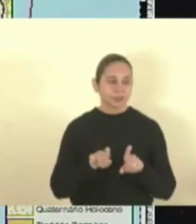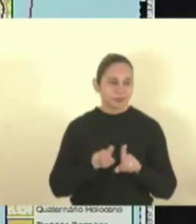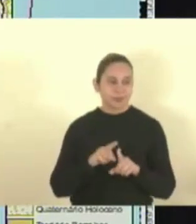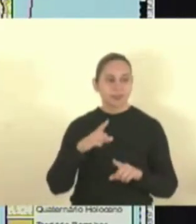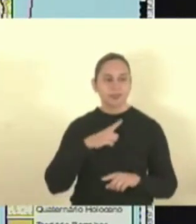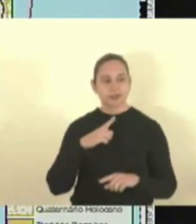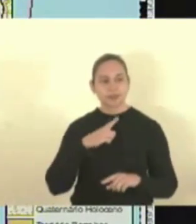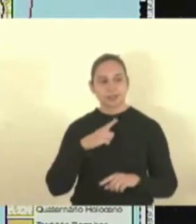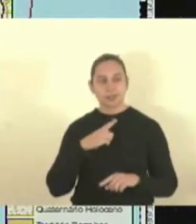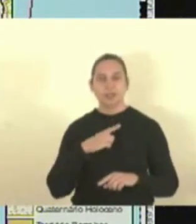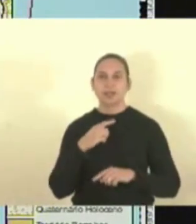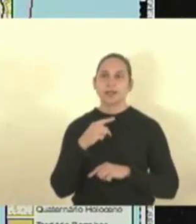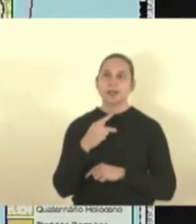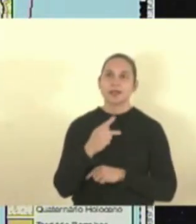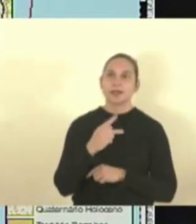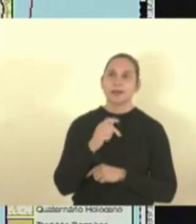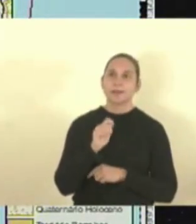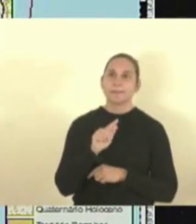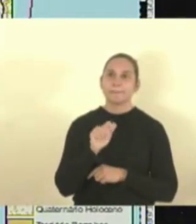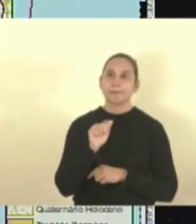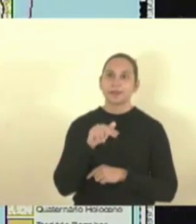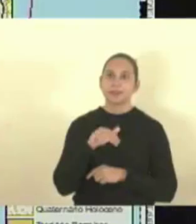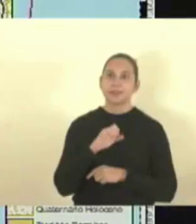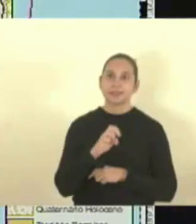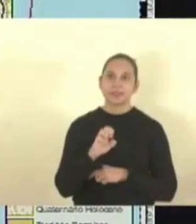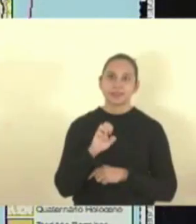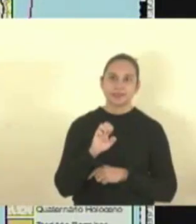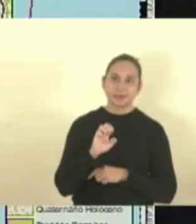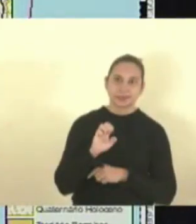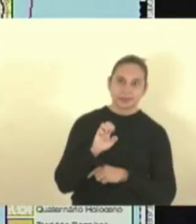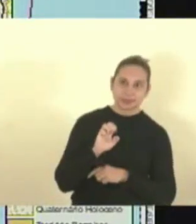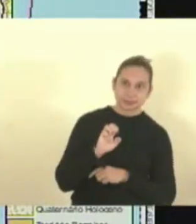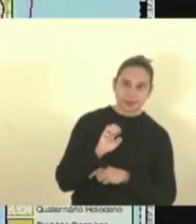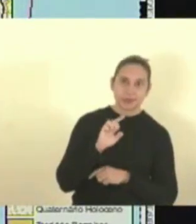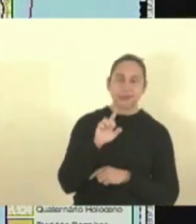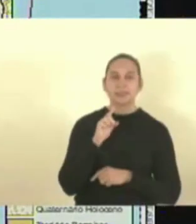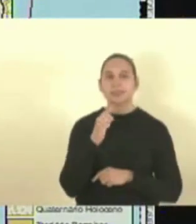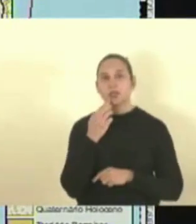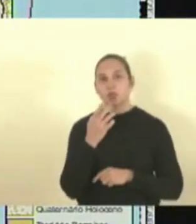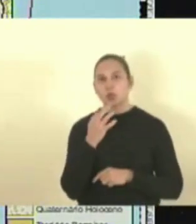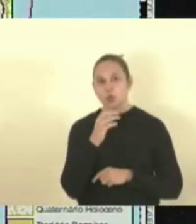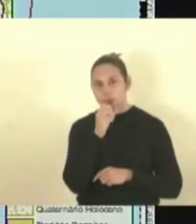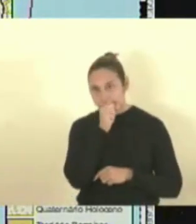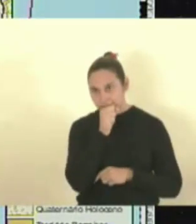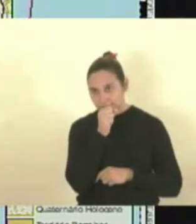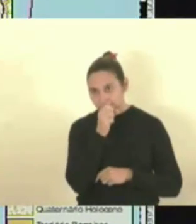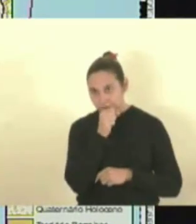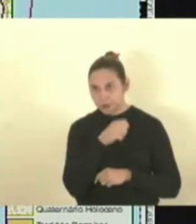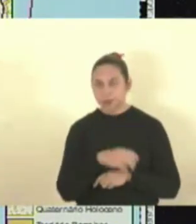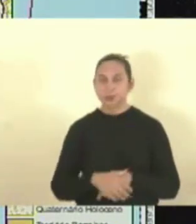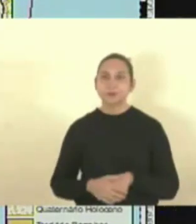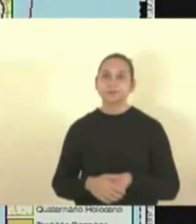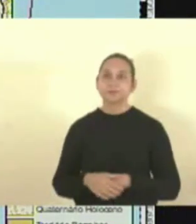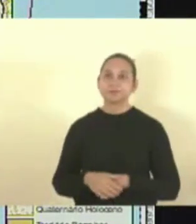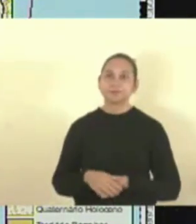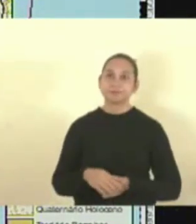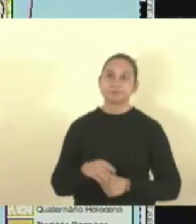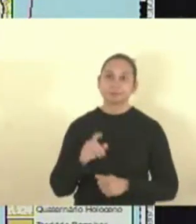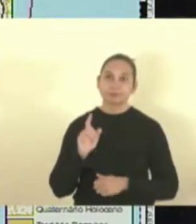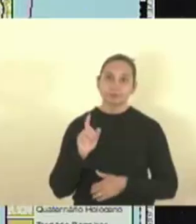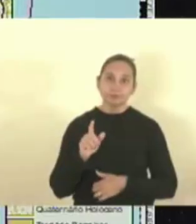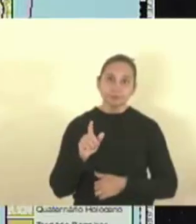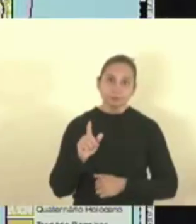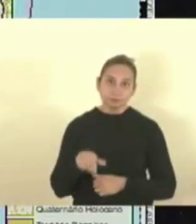estão ali em laranja, pontilhado de laranja, e essa área mais alaranjada, contínua, são os